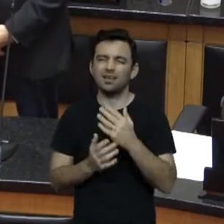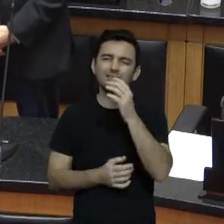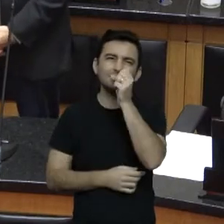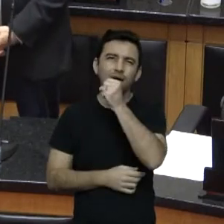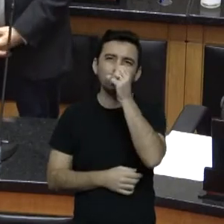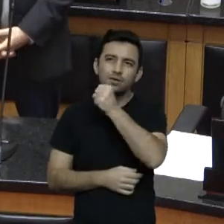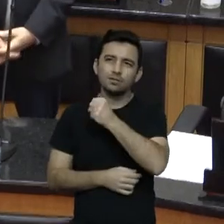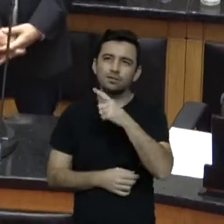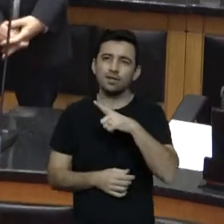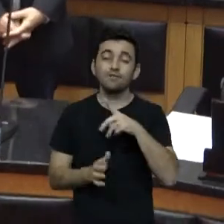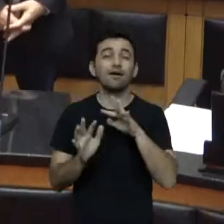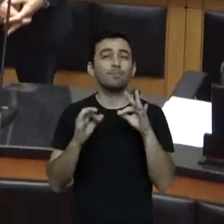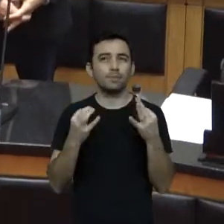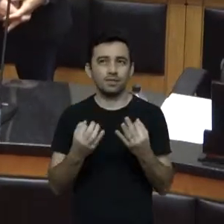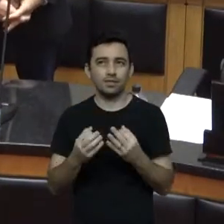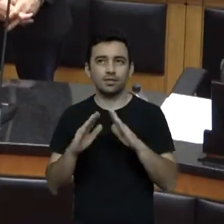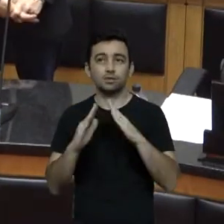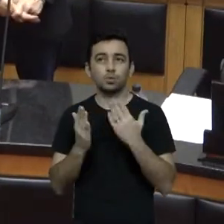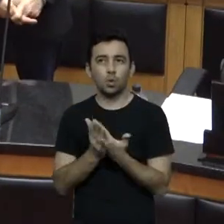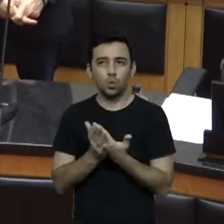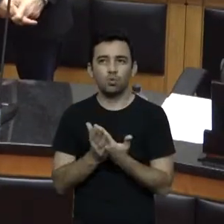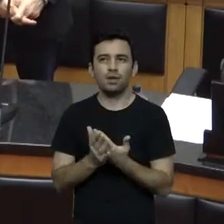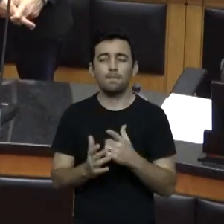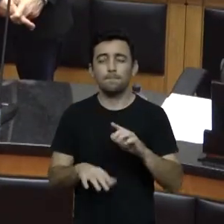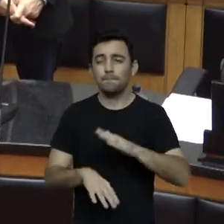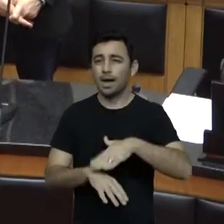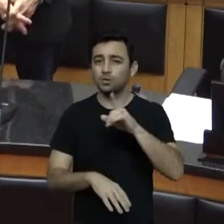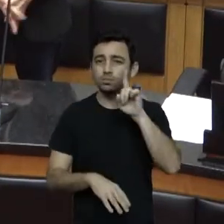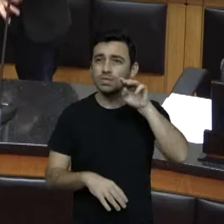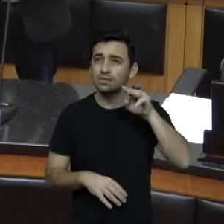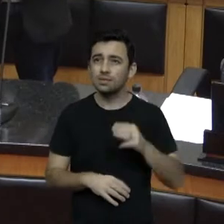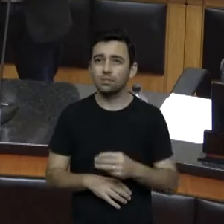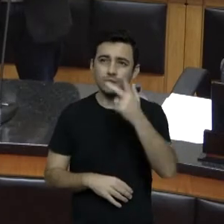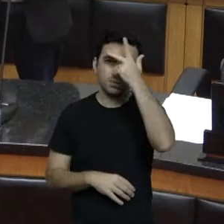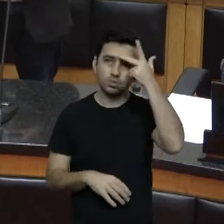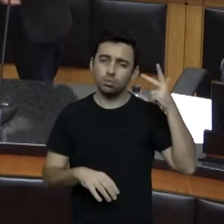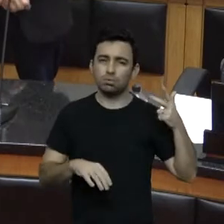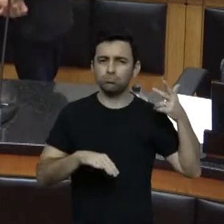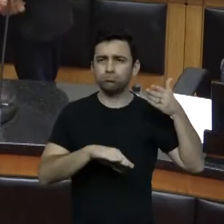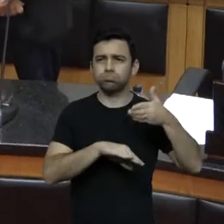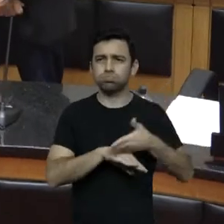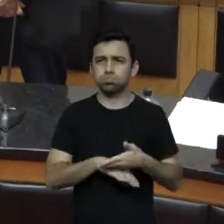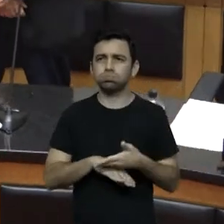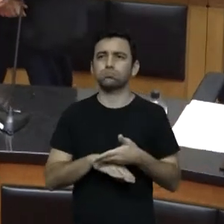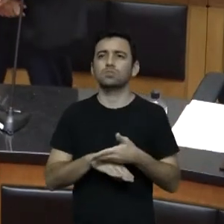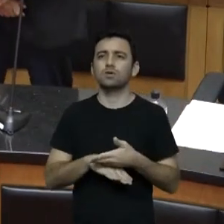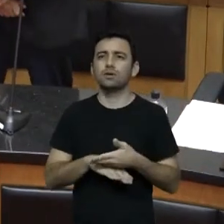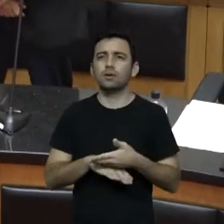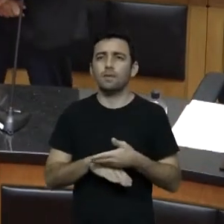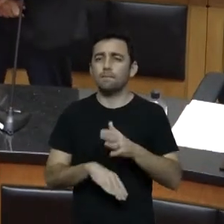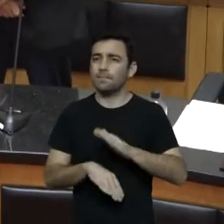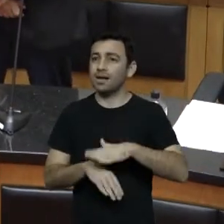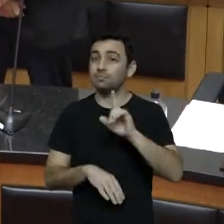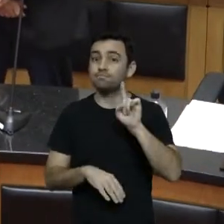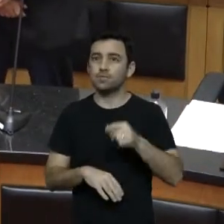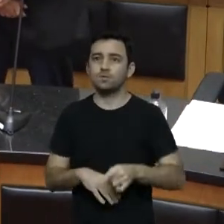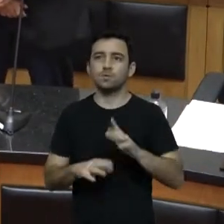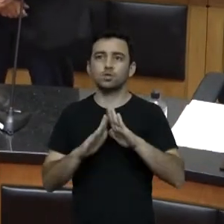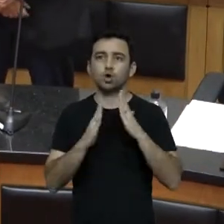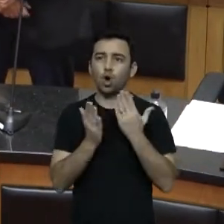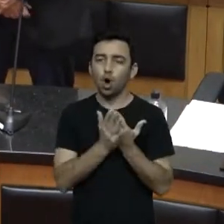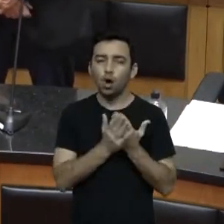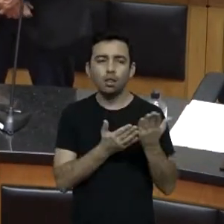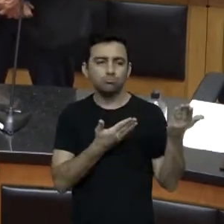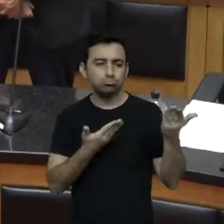família na escola por mais de um milhão de pessoas que estiveram nas escolas catarinenses mais de mil escolas receberam a